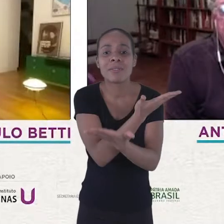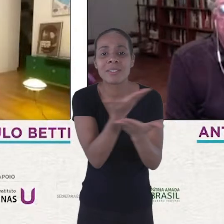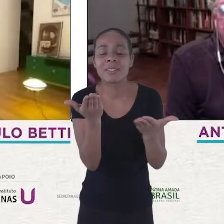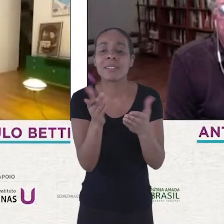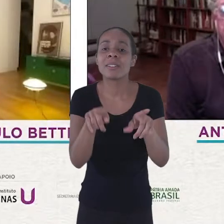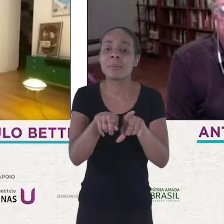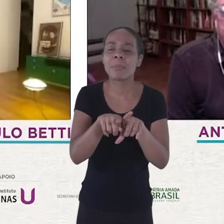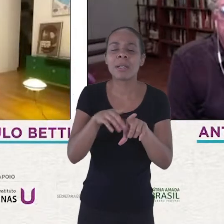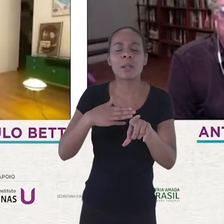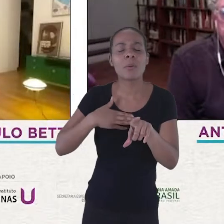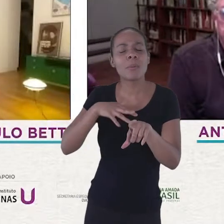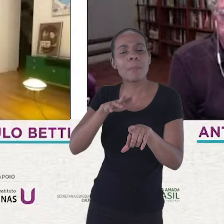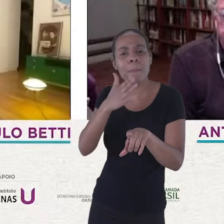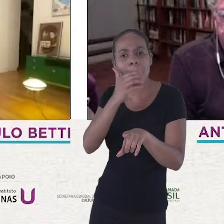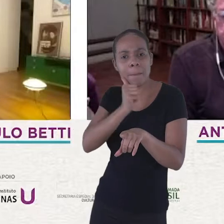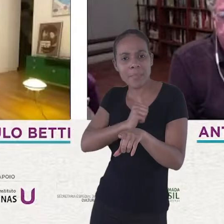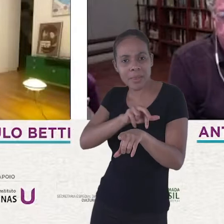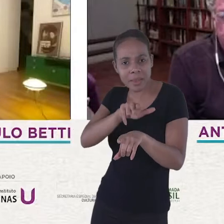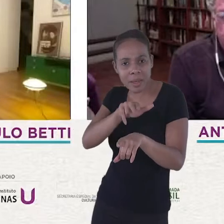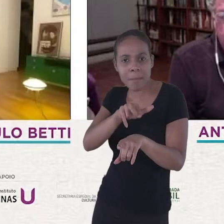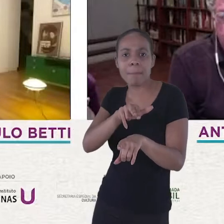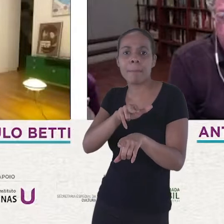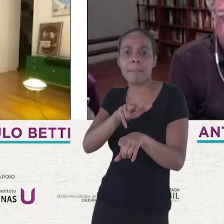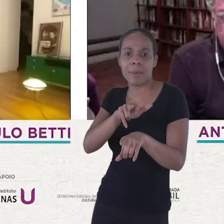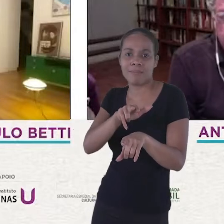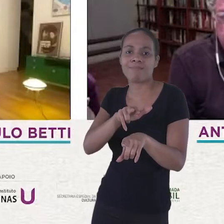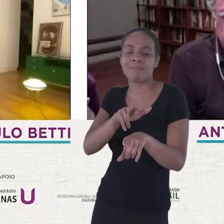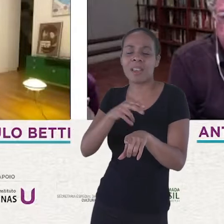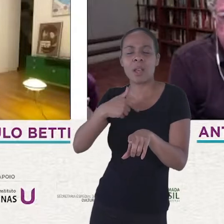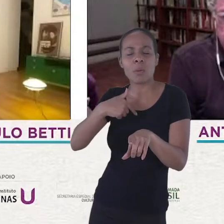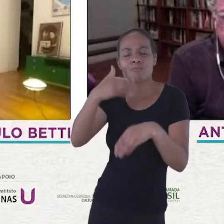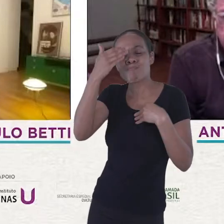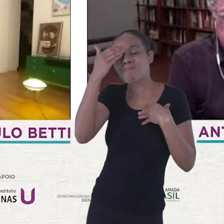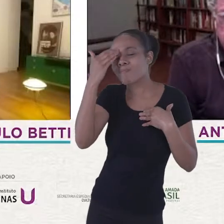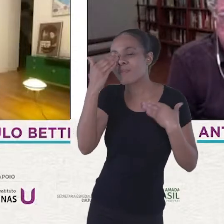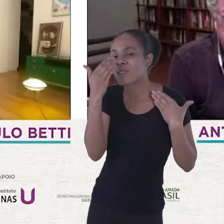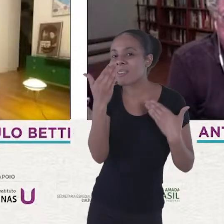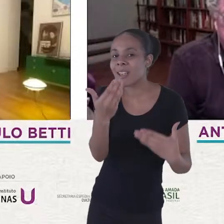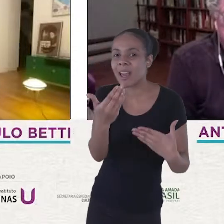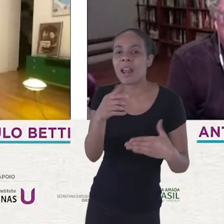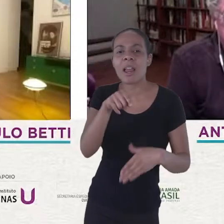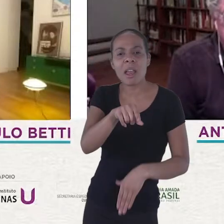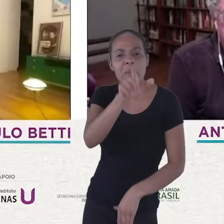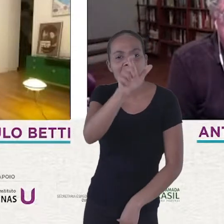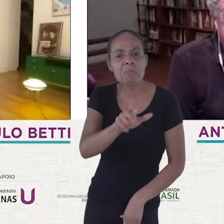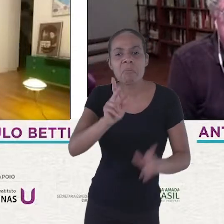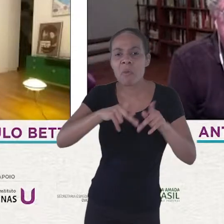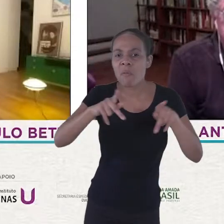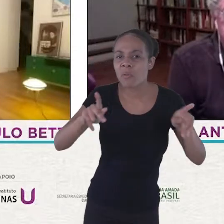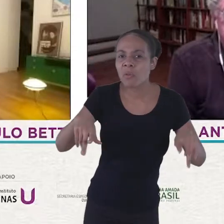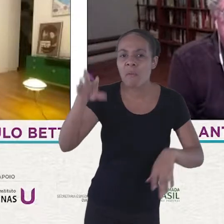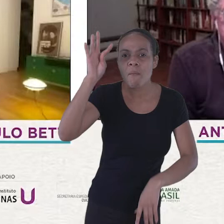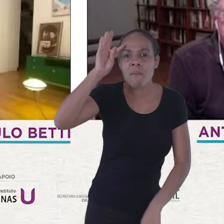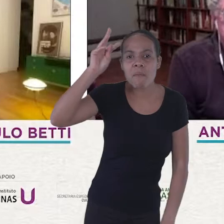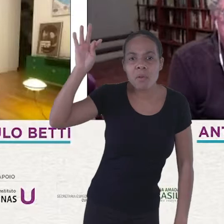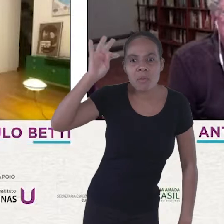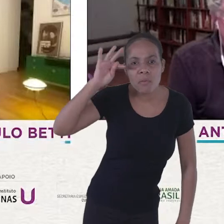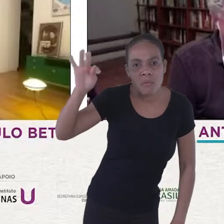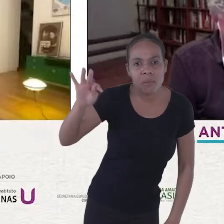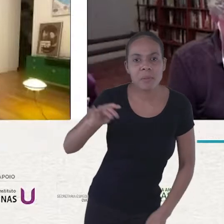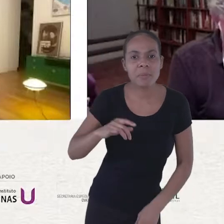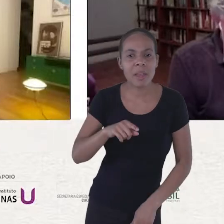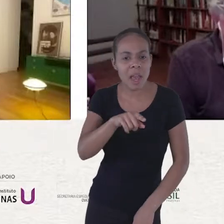Netressian, que é uma professora de filosofia, e ela sempre falando, não, Stefan, o que você está fazendo é muito bom, né?